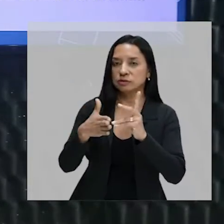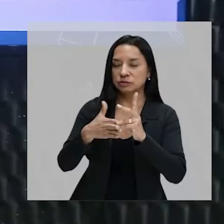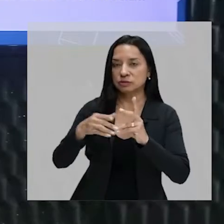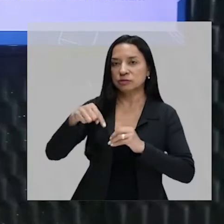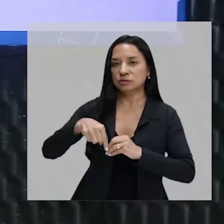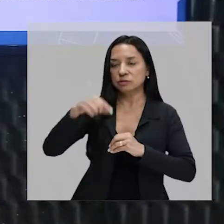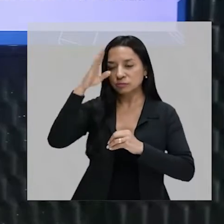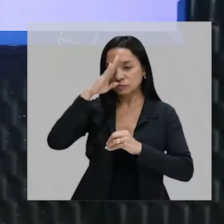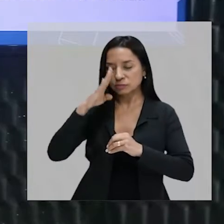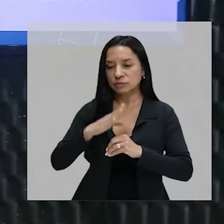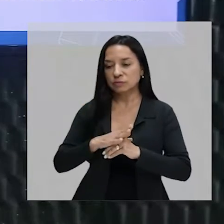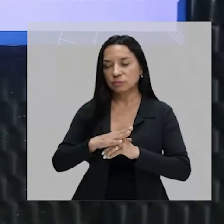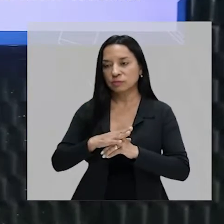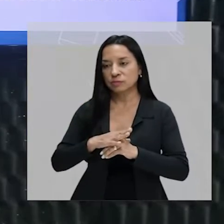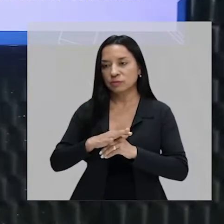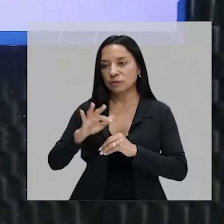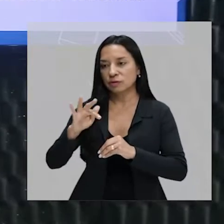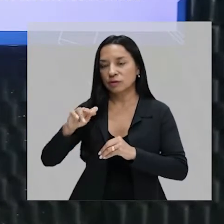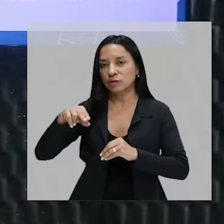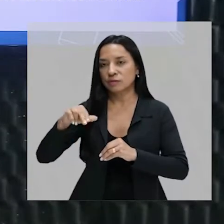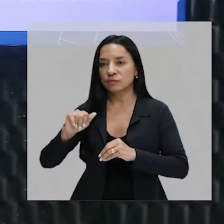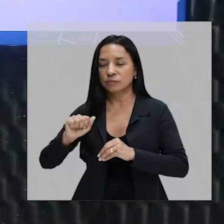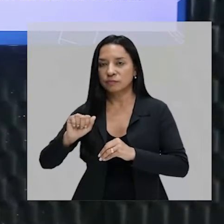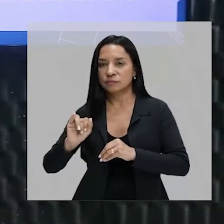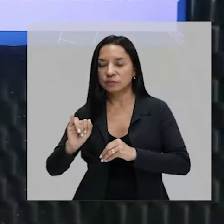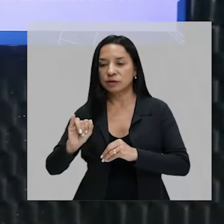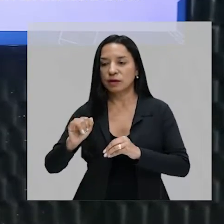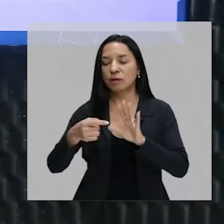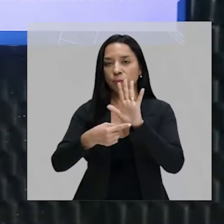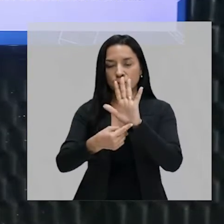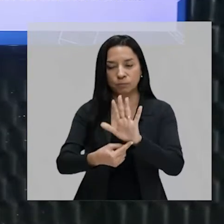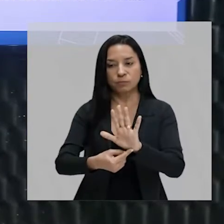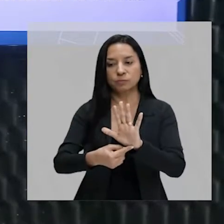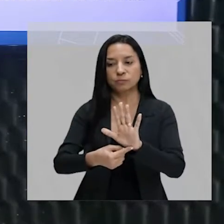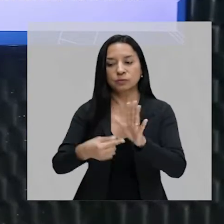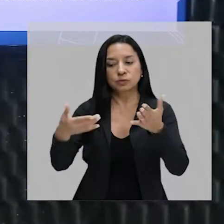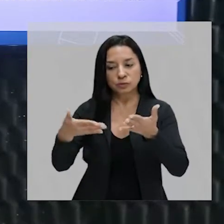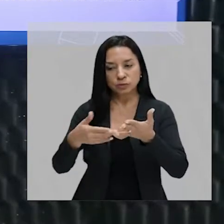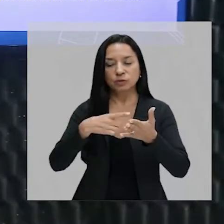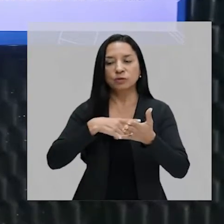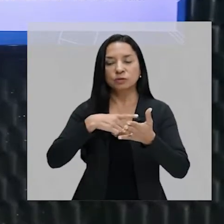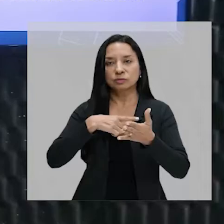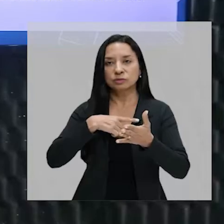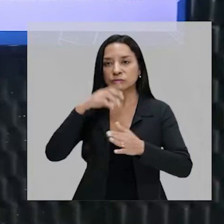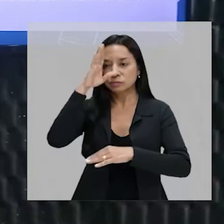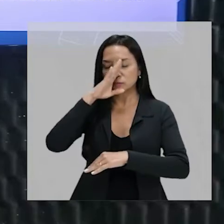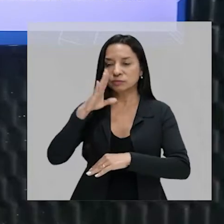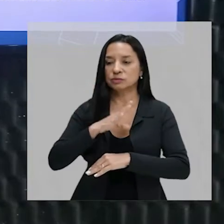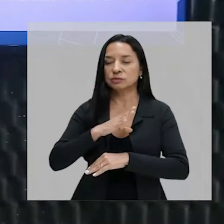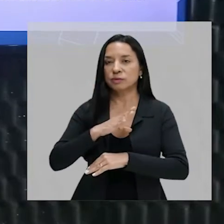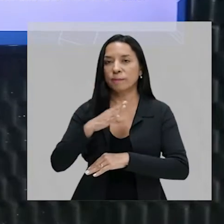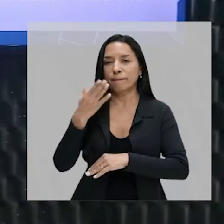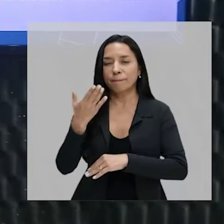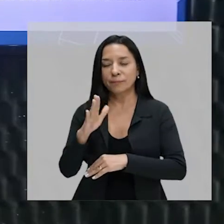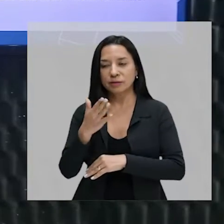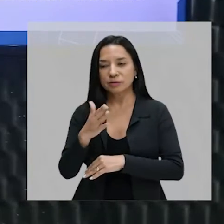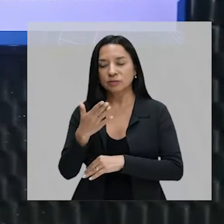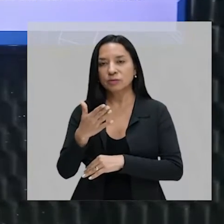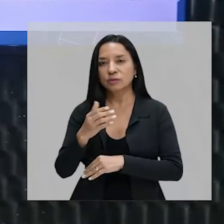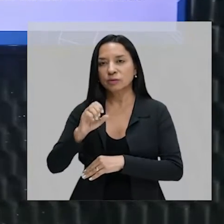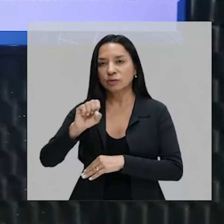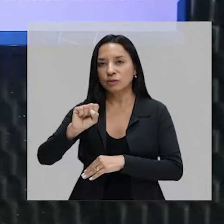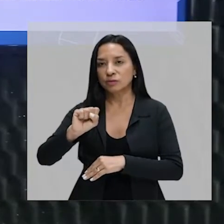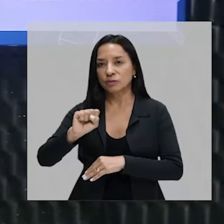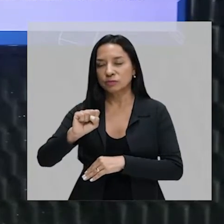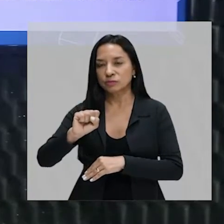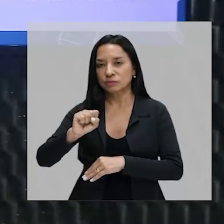no Brasil a Funai ela dos mostra que atualmente nós temos no Brasil cerca de aproximadamente